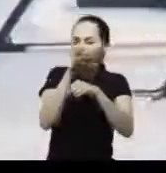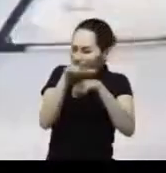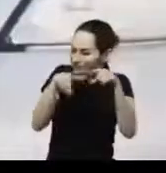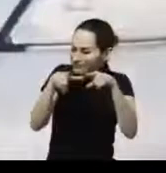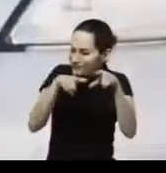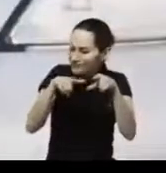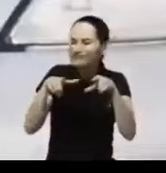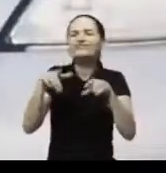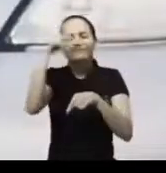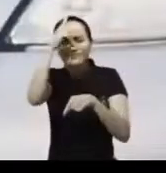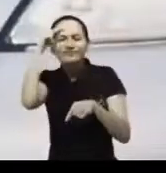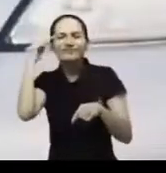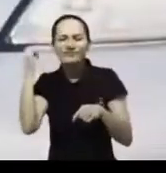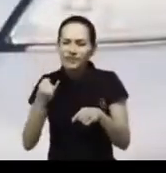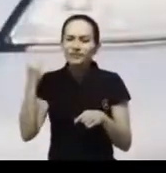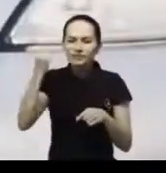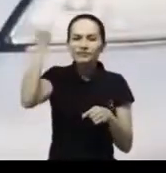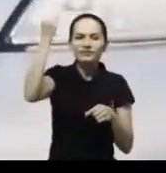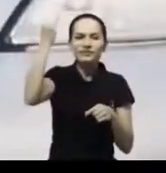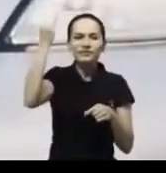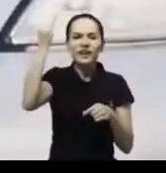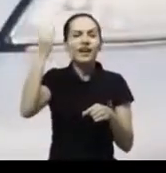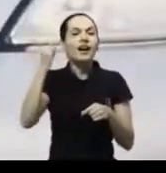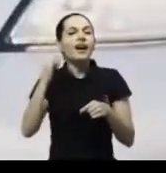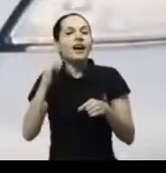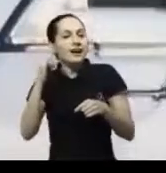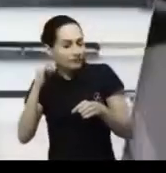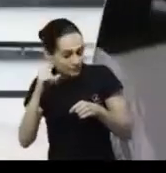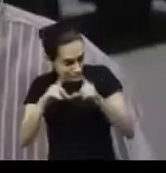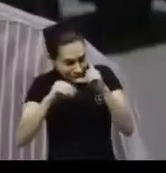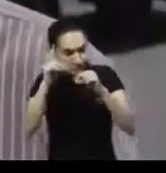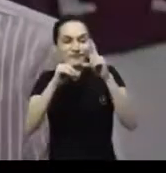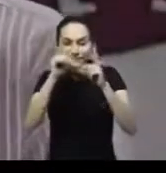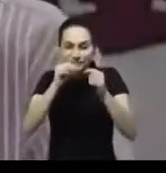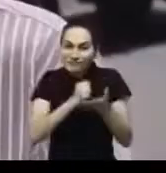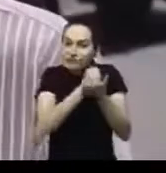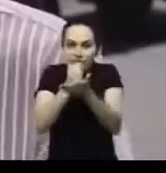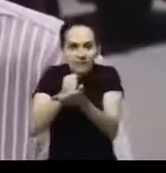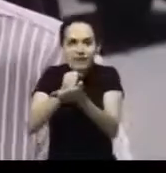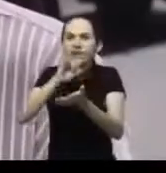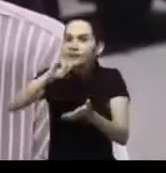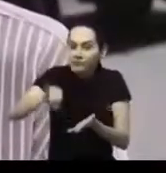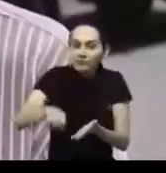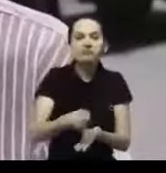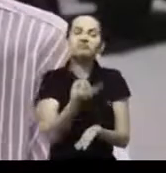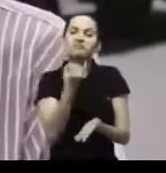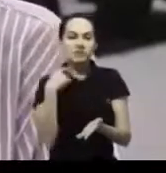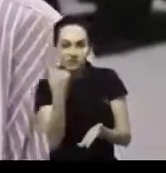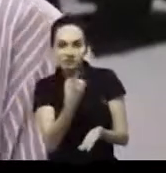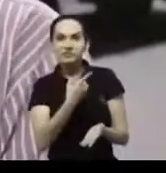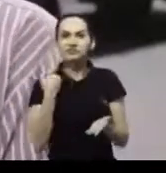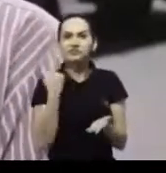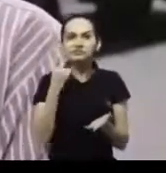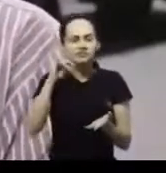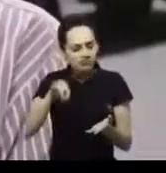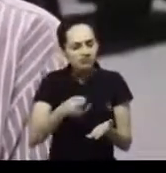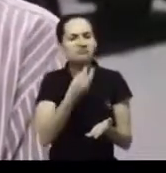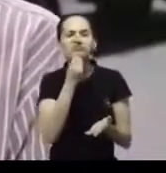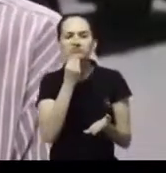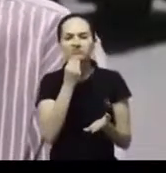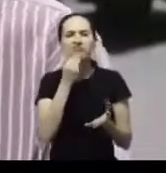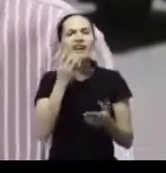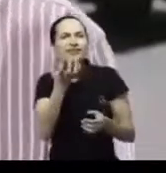é uma coisa que é muito importante é a minha vezes dá muita oportunidade para gente então eu tinha um desejo eu tenho objetivo de